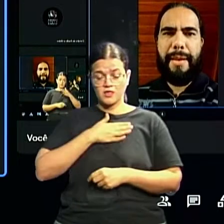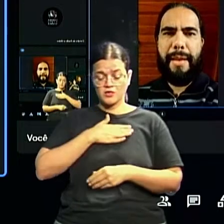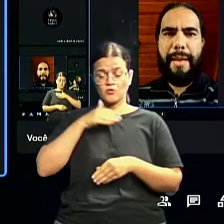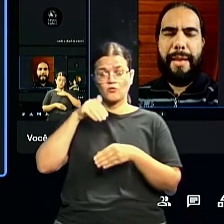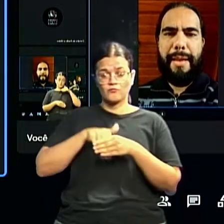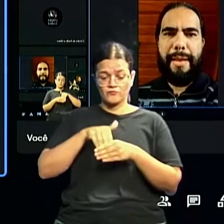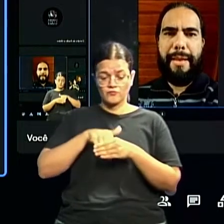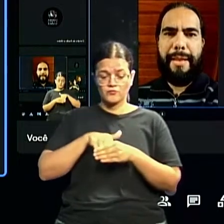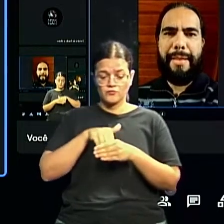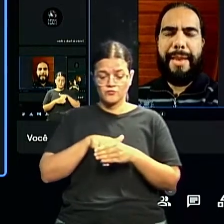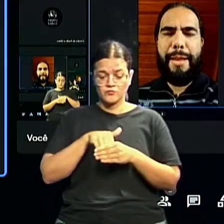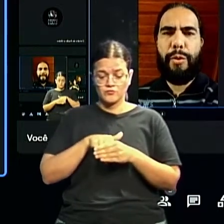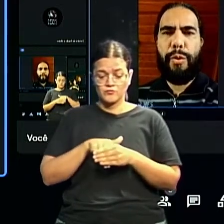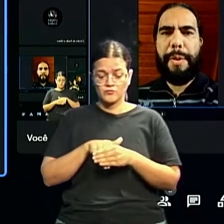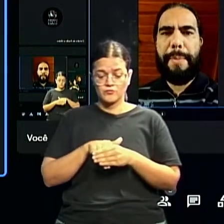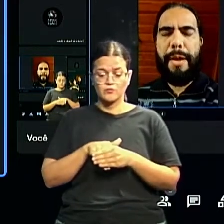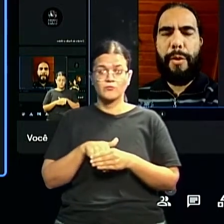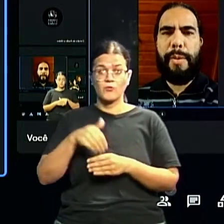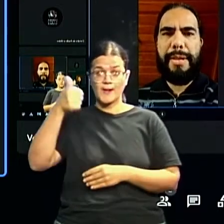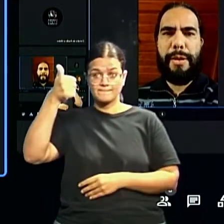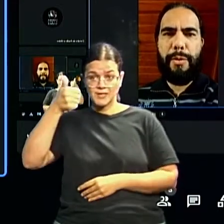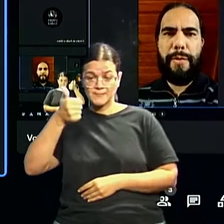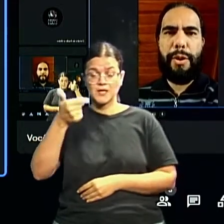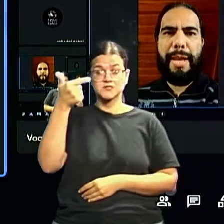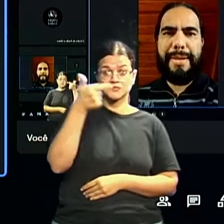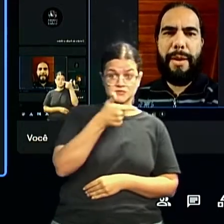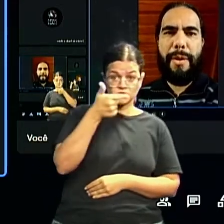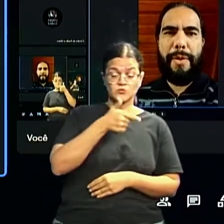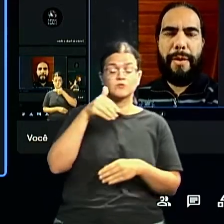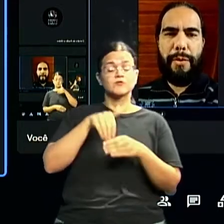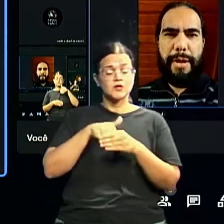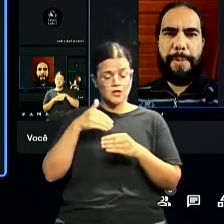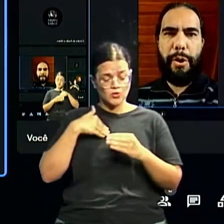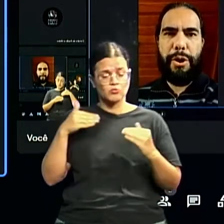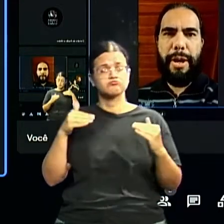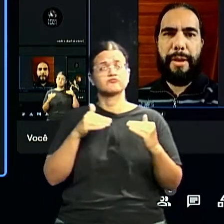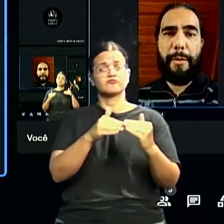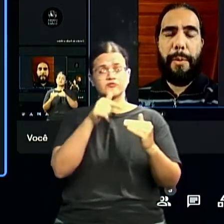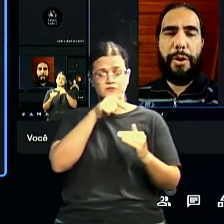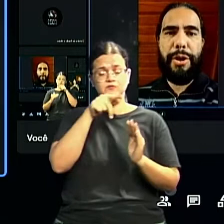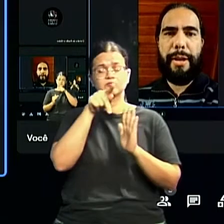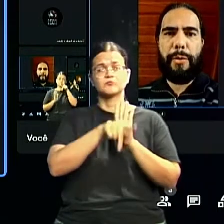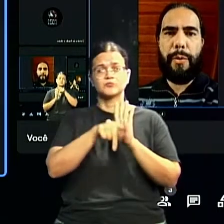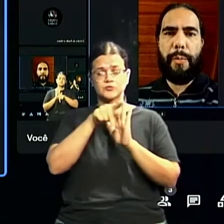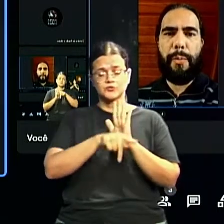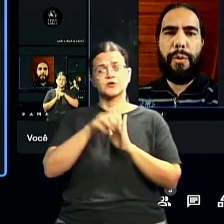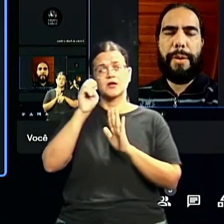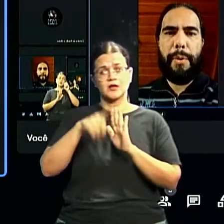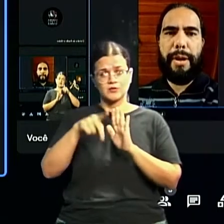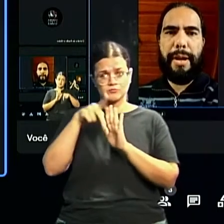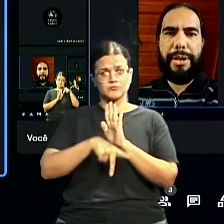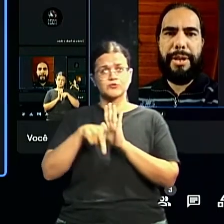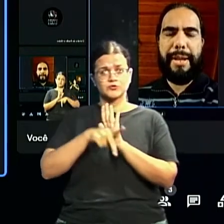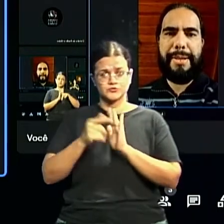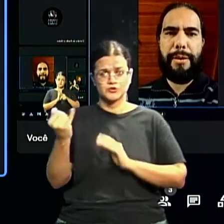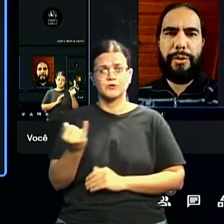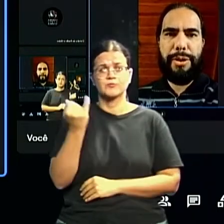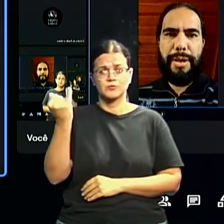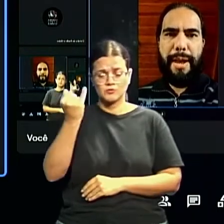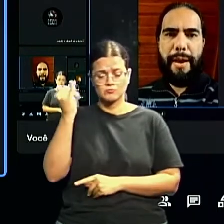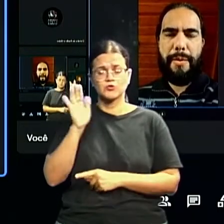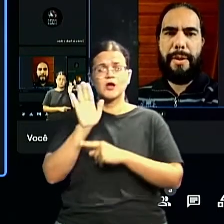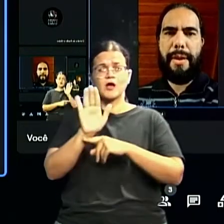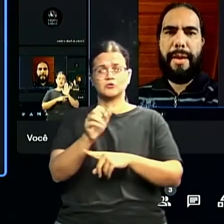votei tanto no primeiro como na segunda votação a favor desse projeto. É um projeto muito importante na